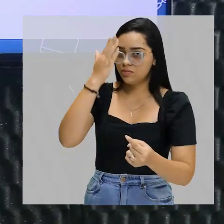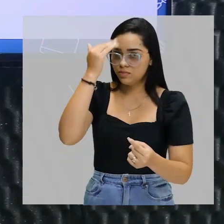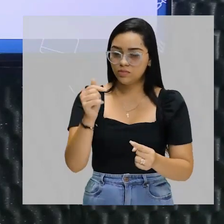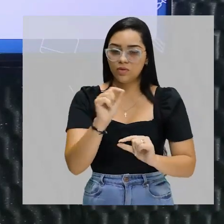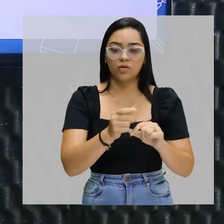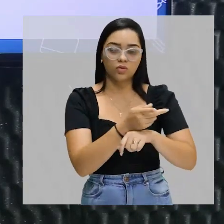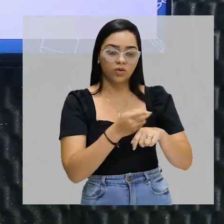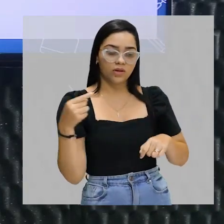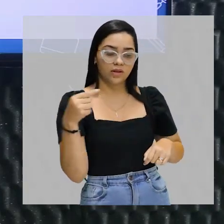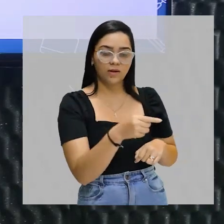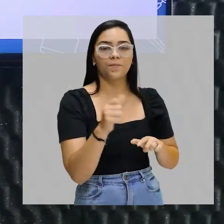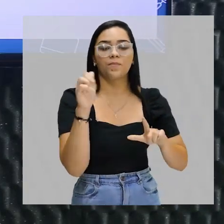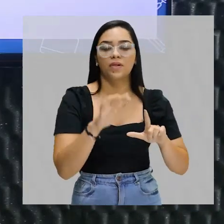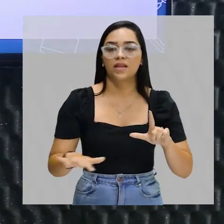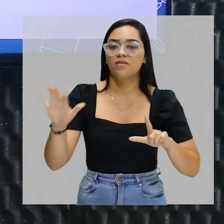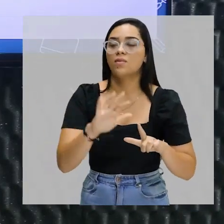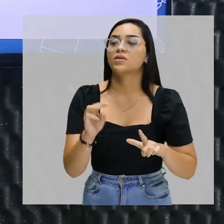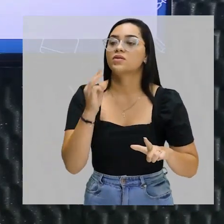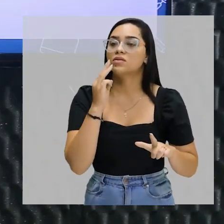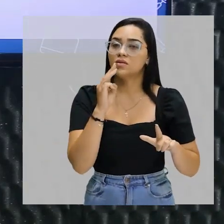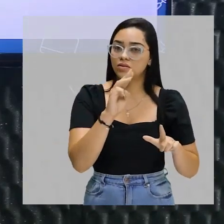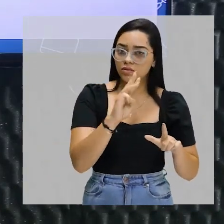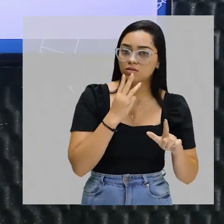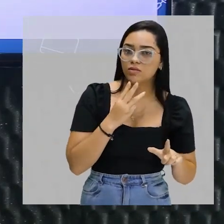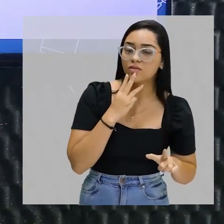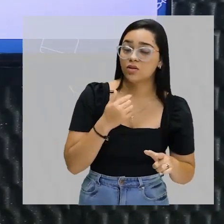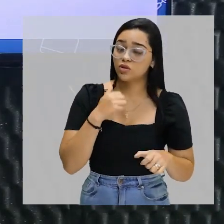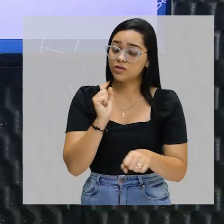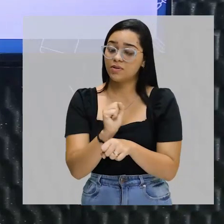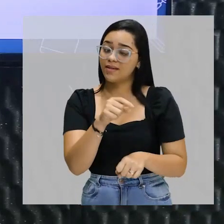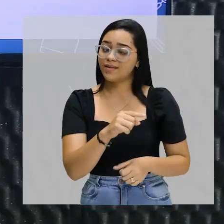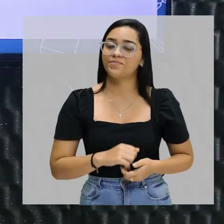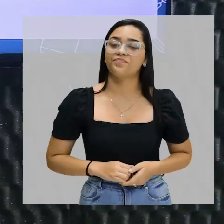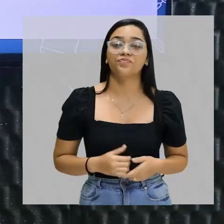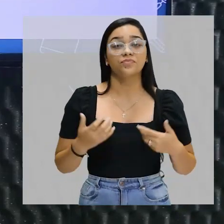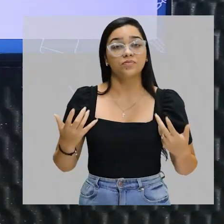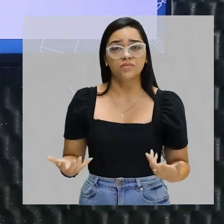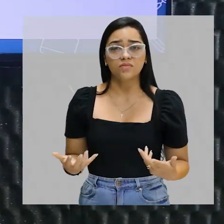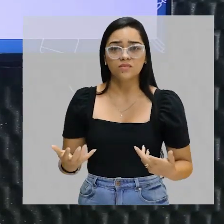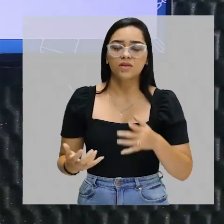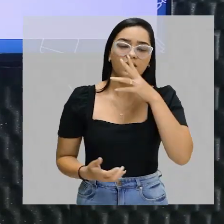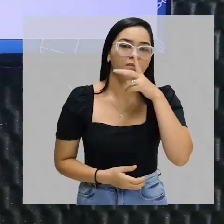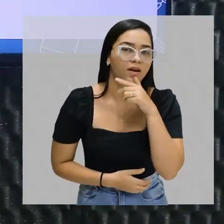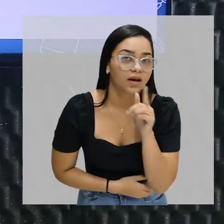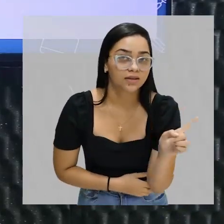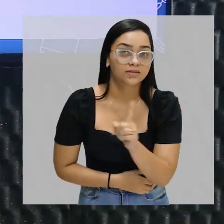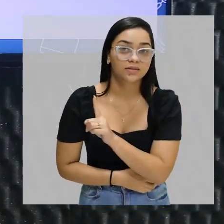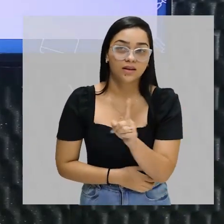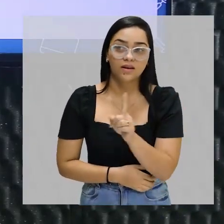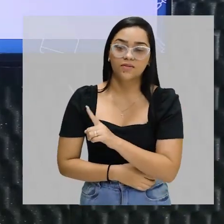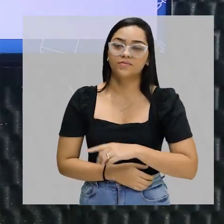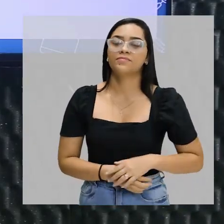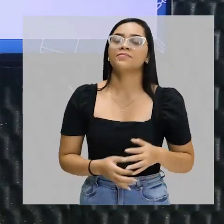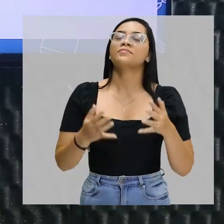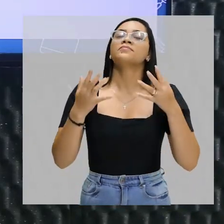nos Procura lá plataforma Gonçalves Dias valeu tô te esperando lá então sem mais tá longas tá